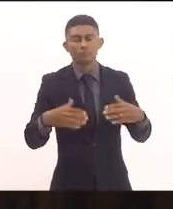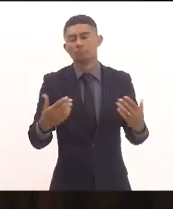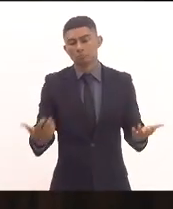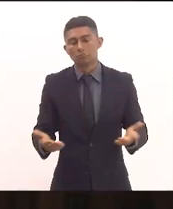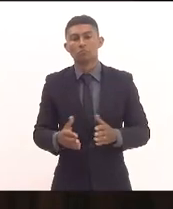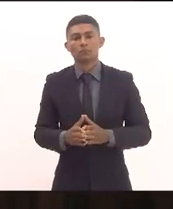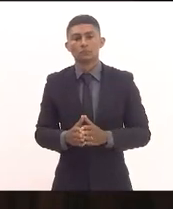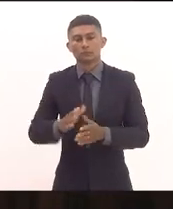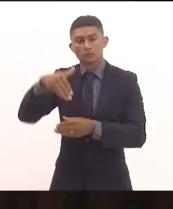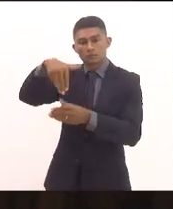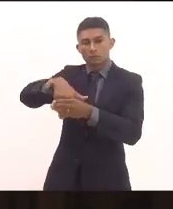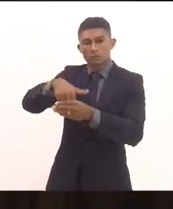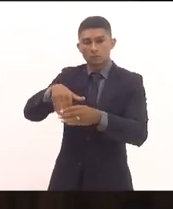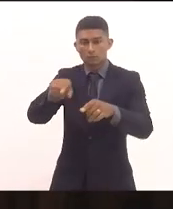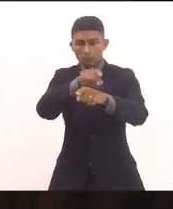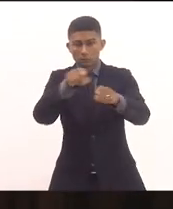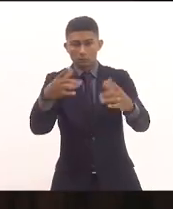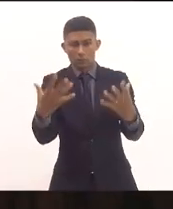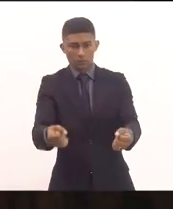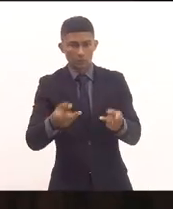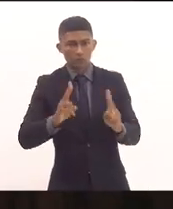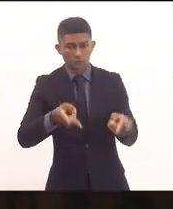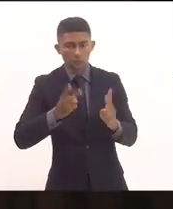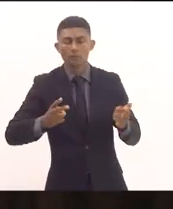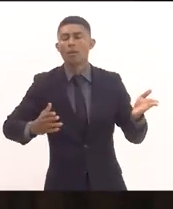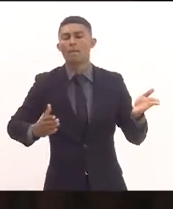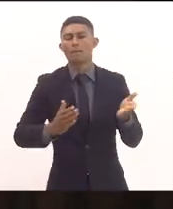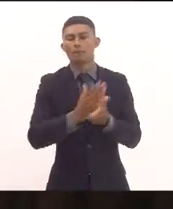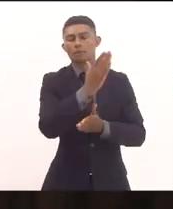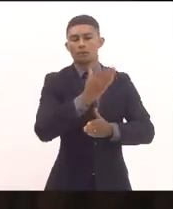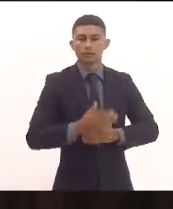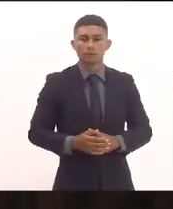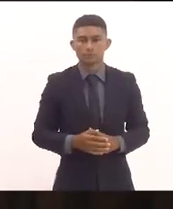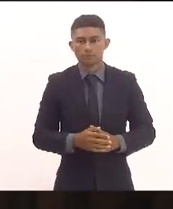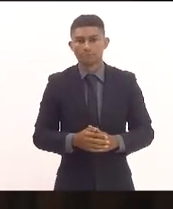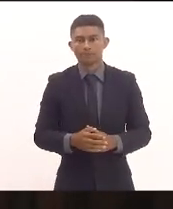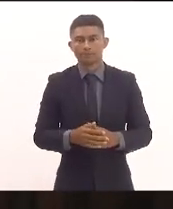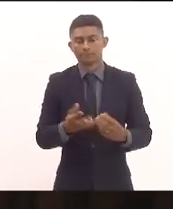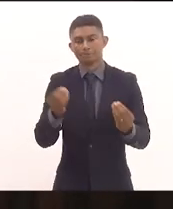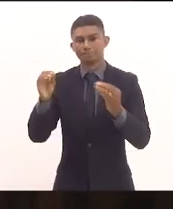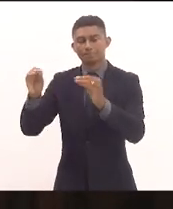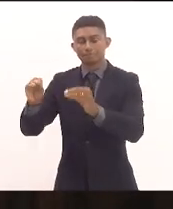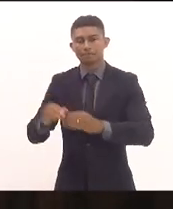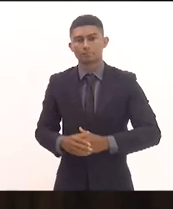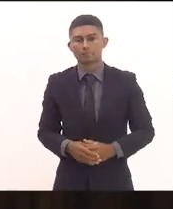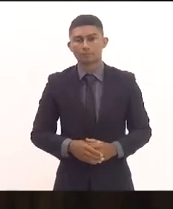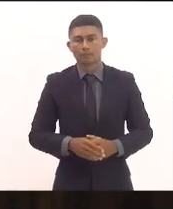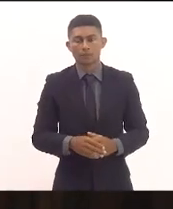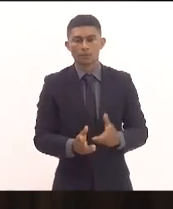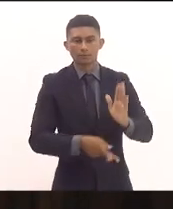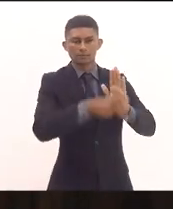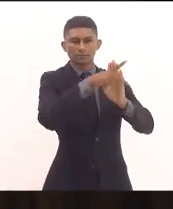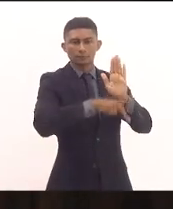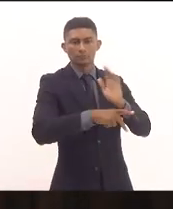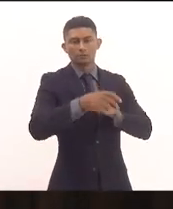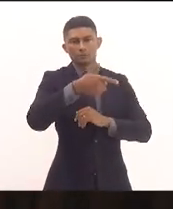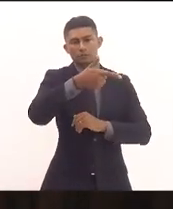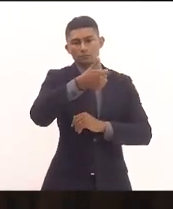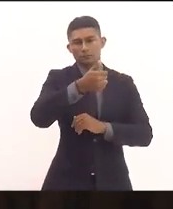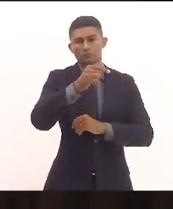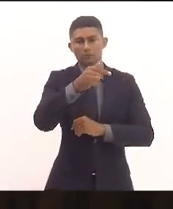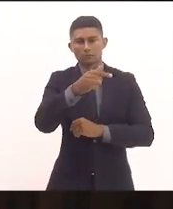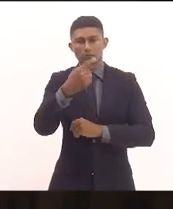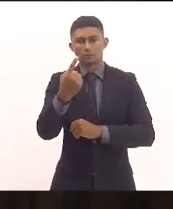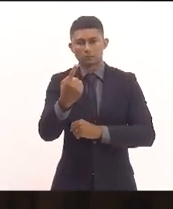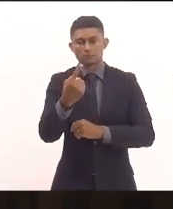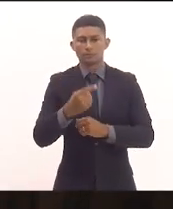discussão. Em votação, os senhores que aprovam, permaneçam como estão, aprovado, vai à promulgação. Projeto de resolução